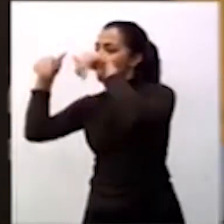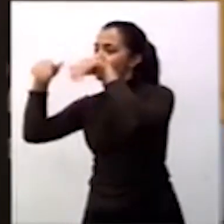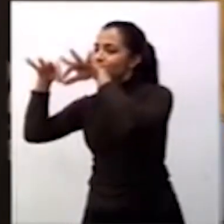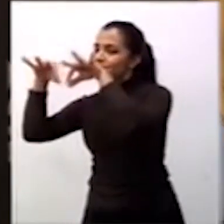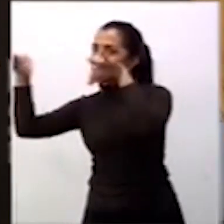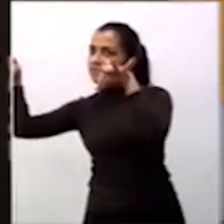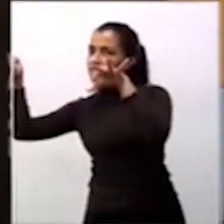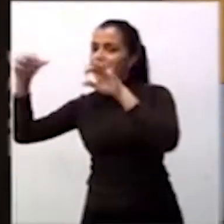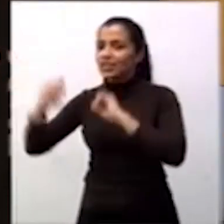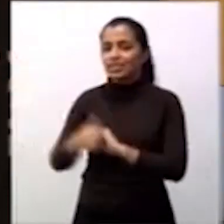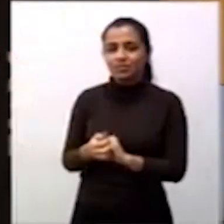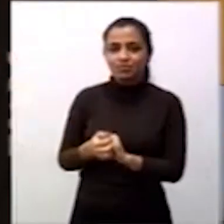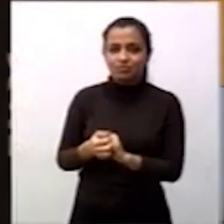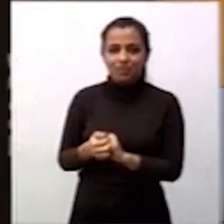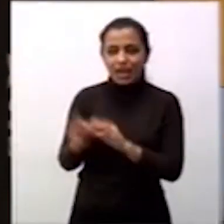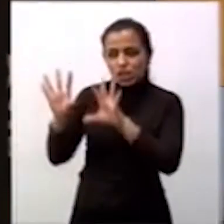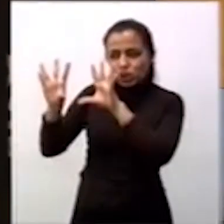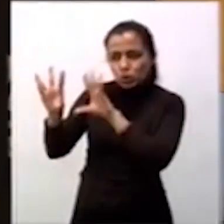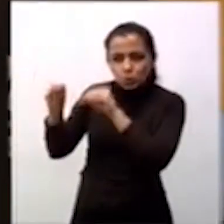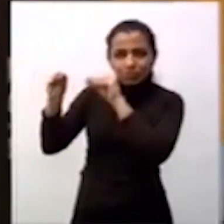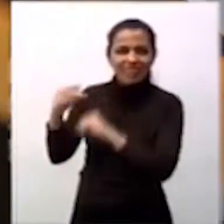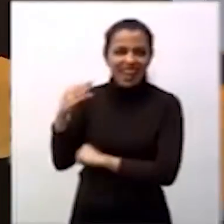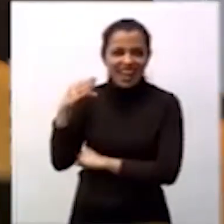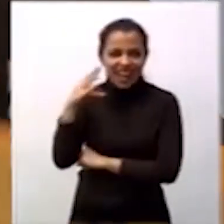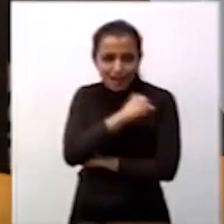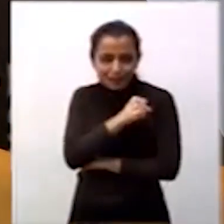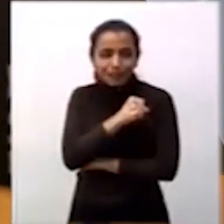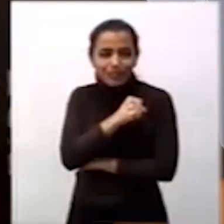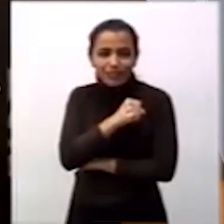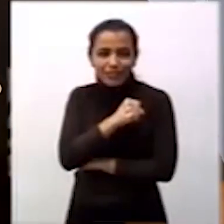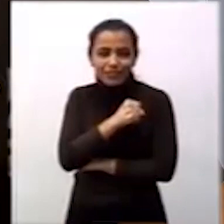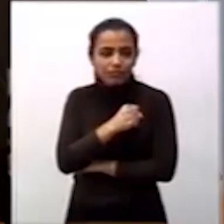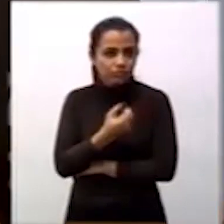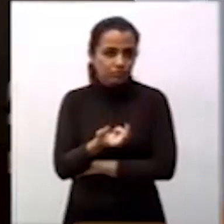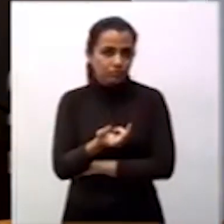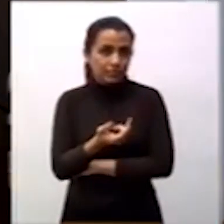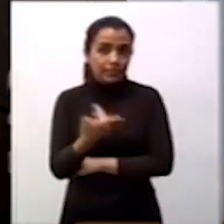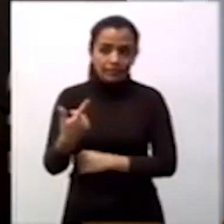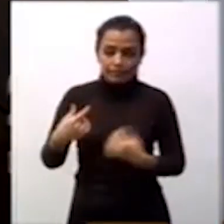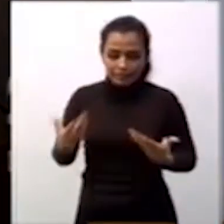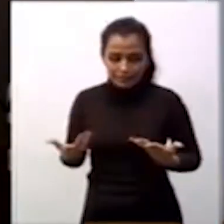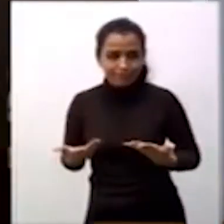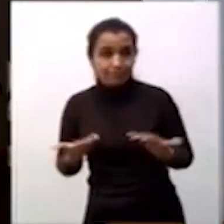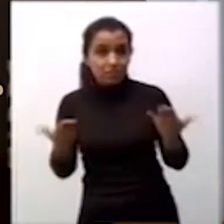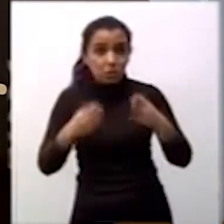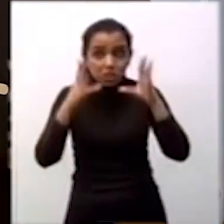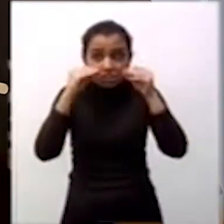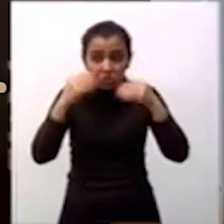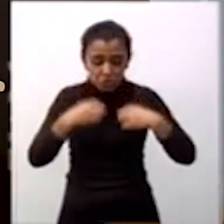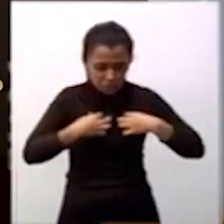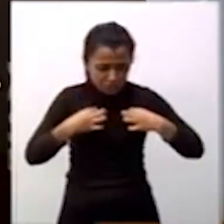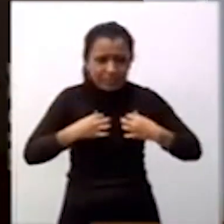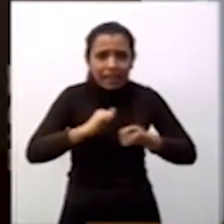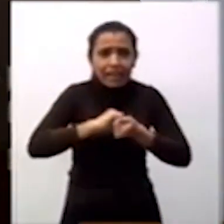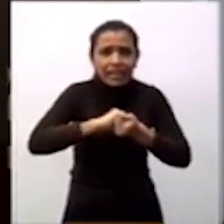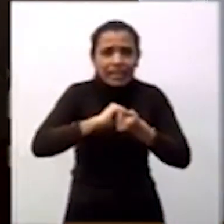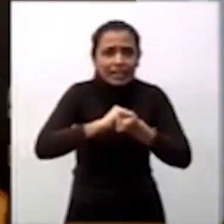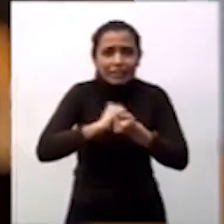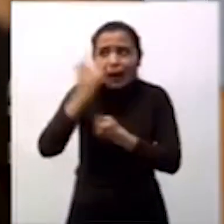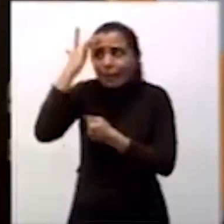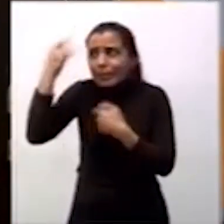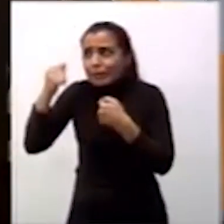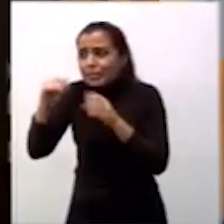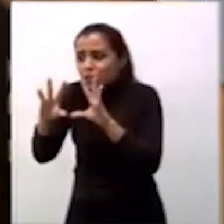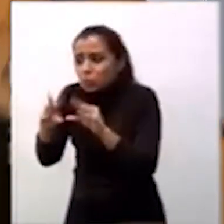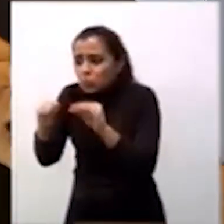Então, de novo, a questão de ordem prática. Eu preciso lavar minha farda, é de noite, já é tarde, ela tem que secar para amanhã de manhã. Então